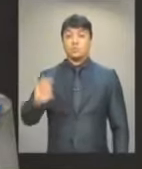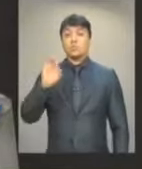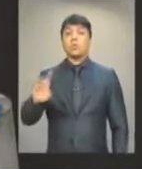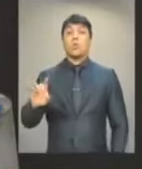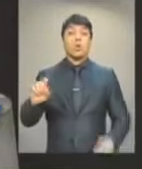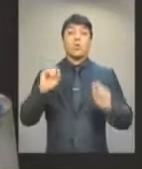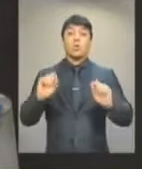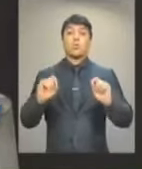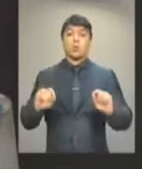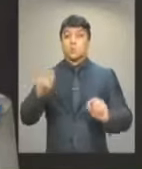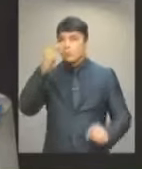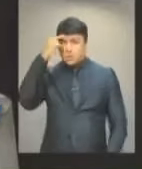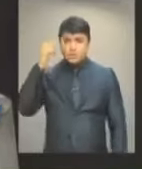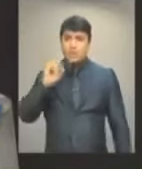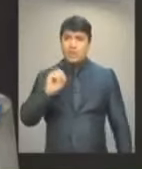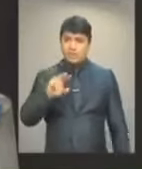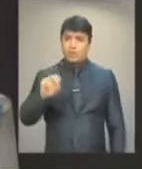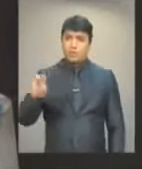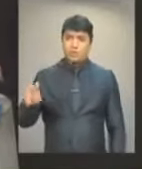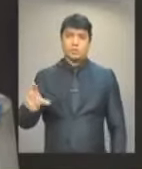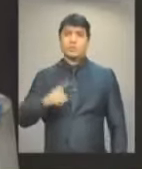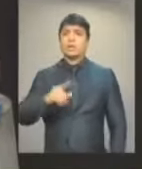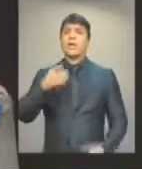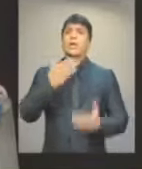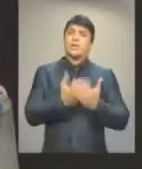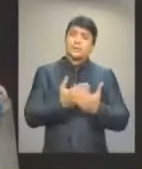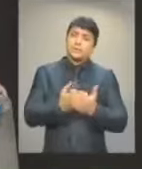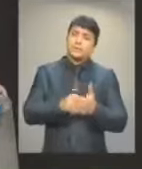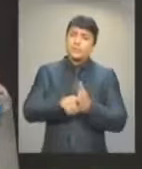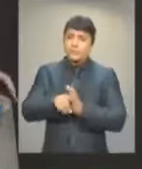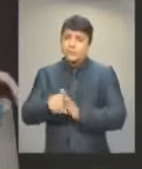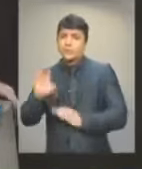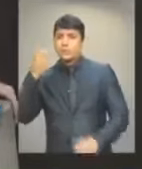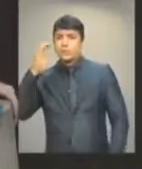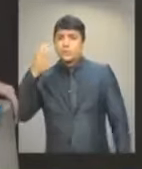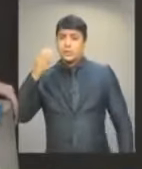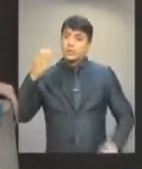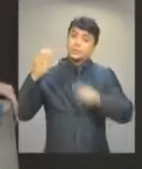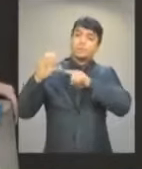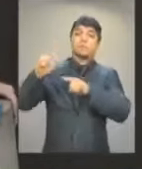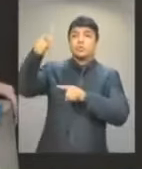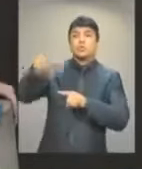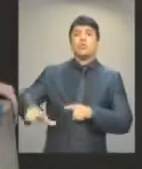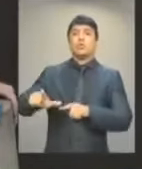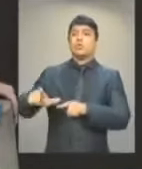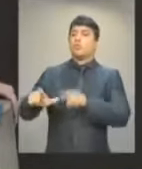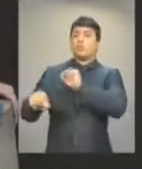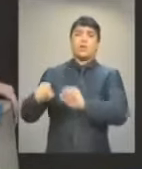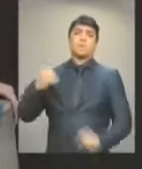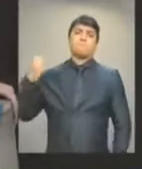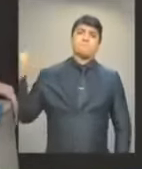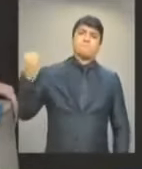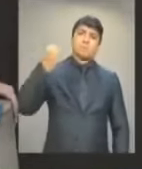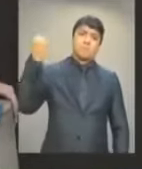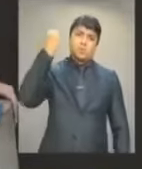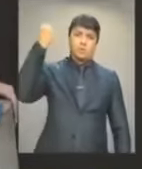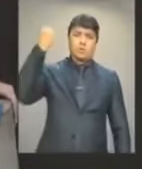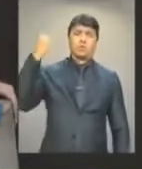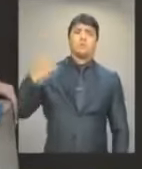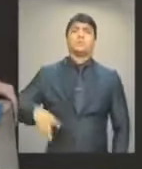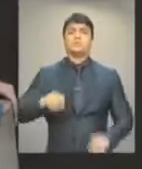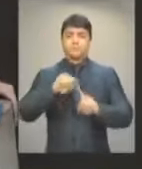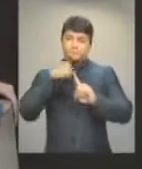aqueles virologistas, cientistas e a ciência. Mais uma vez, ela provou a sua enorme importância